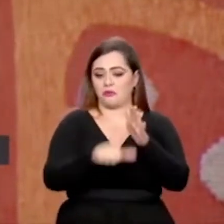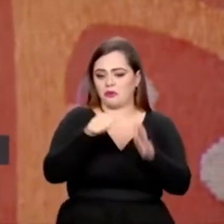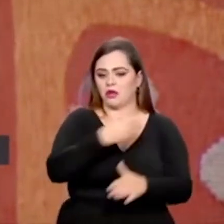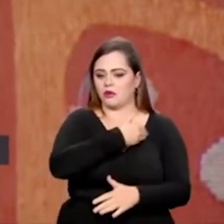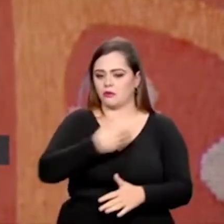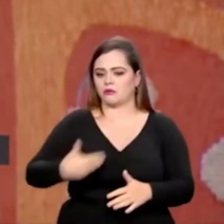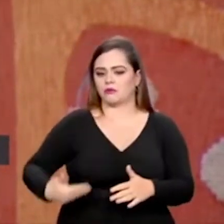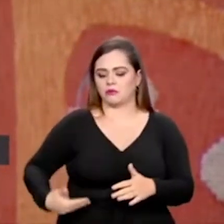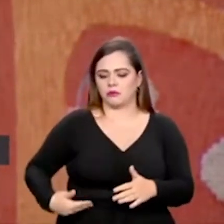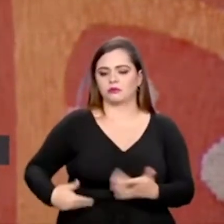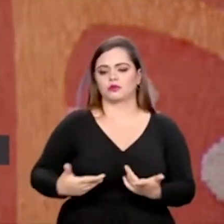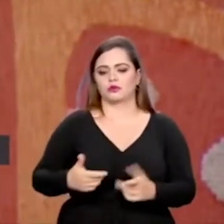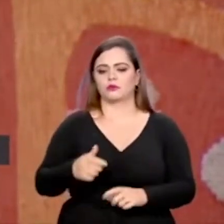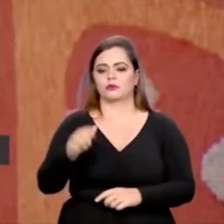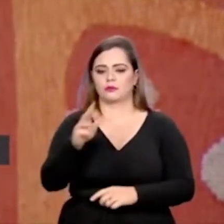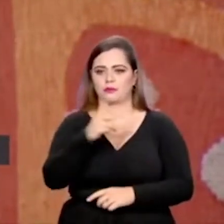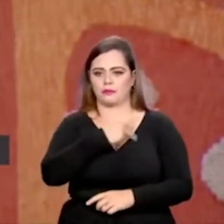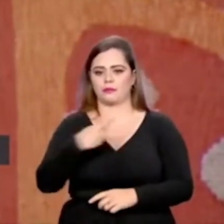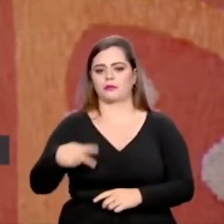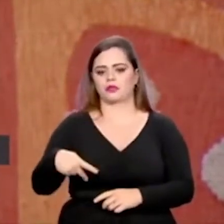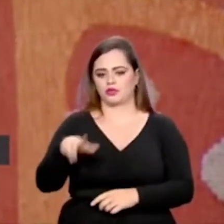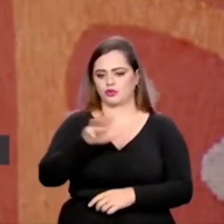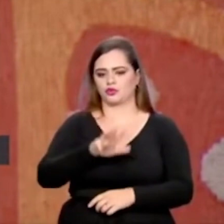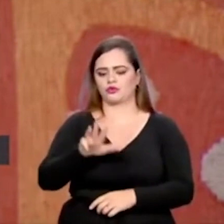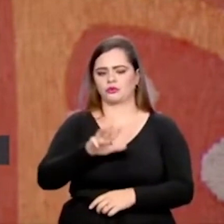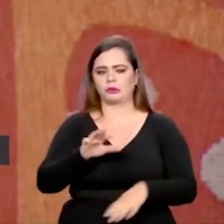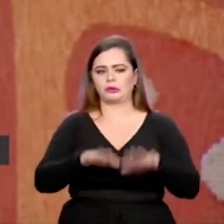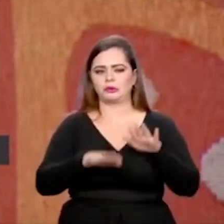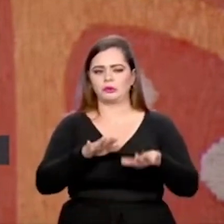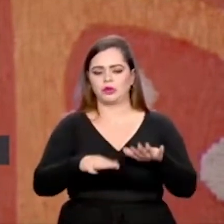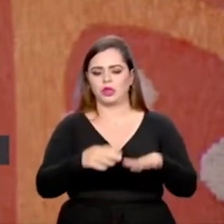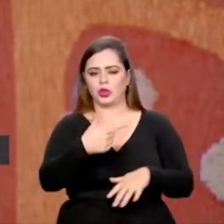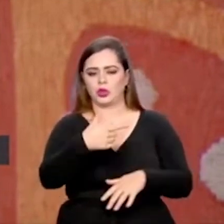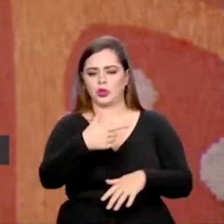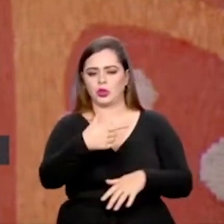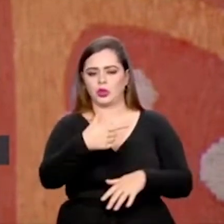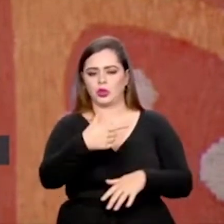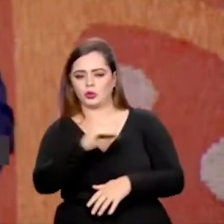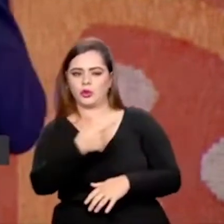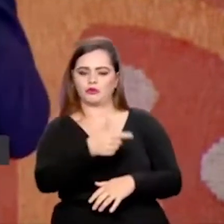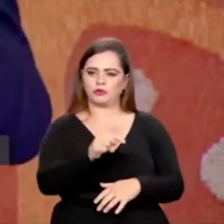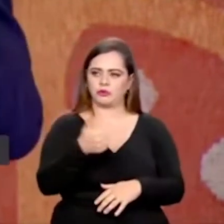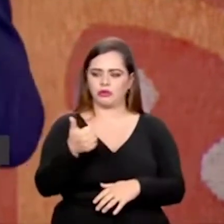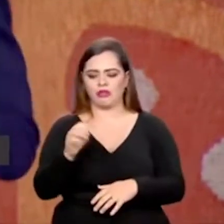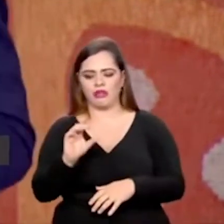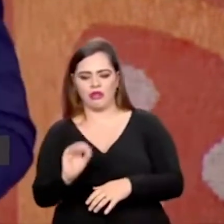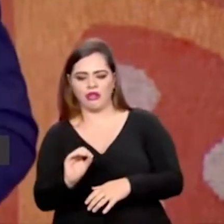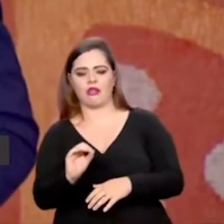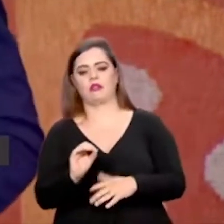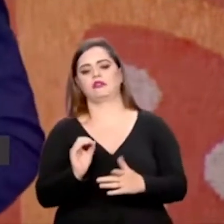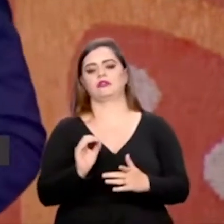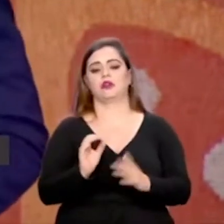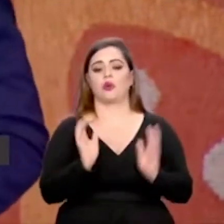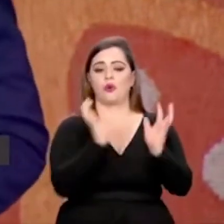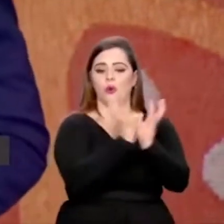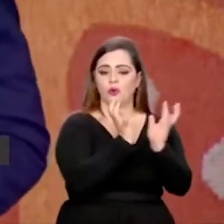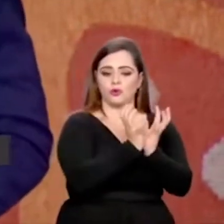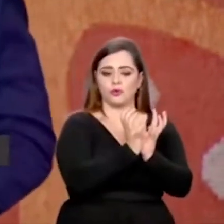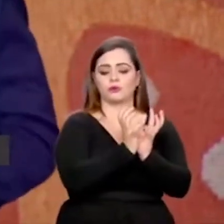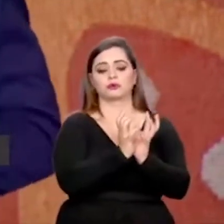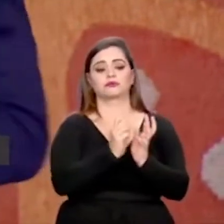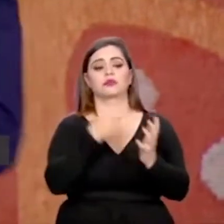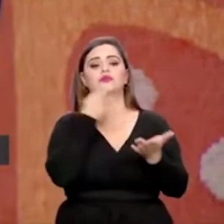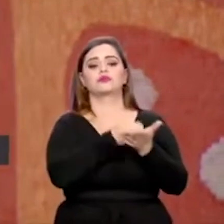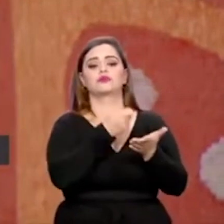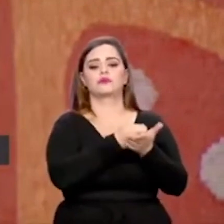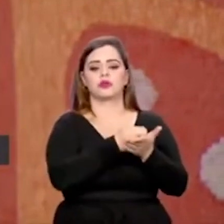no governo do presidente Lula e ali em 2009/2010 o conselhão uma tarefa uma responsabilidade quero